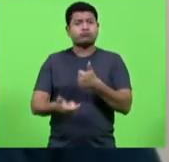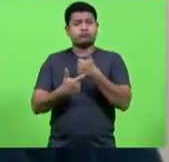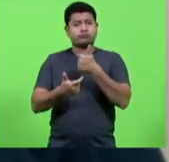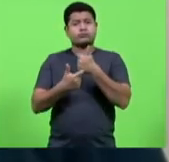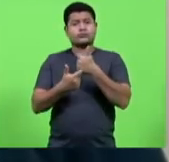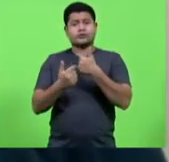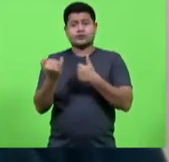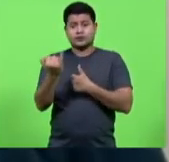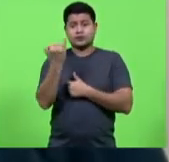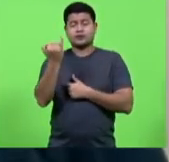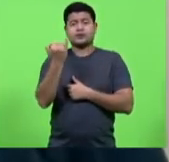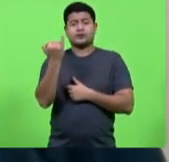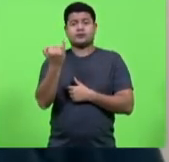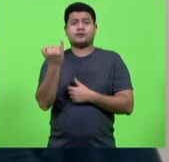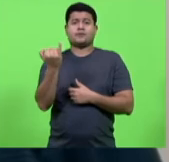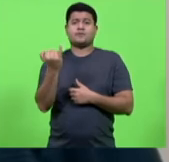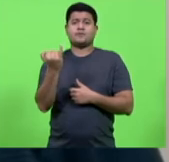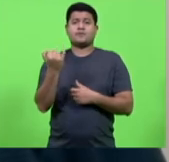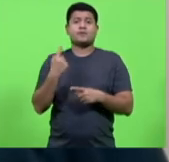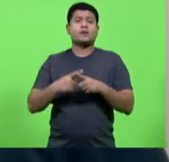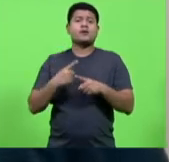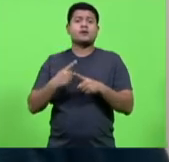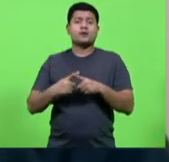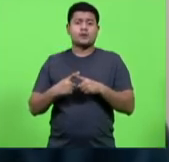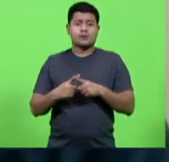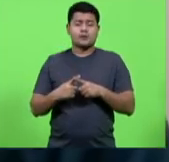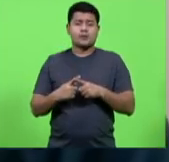importante, porque